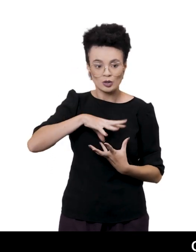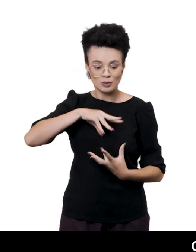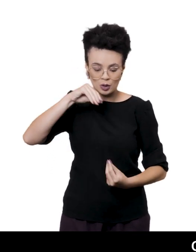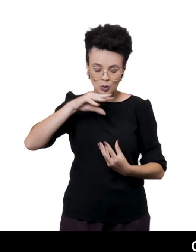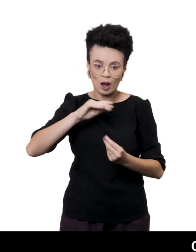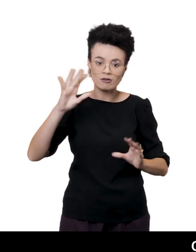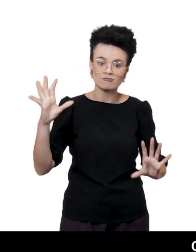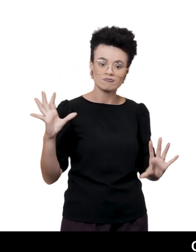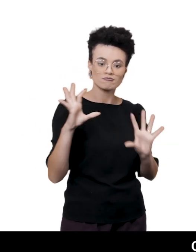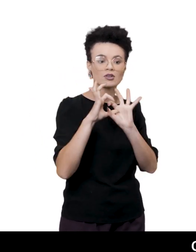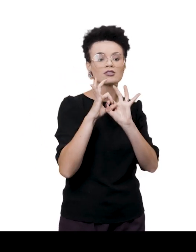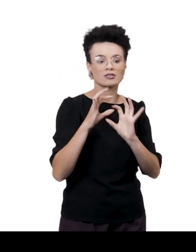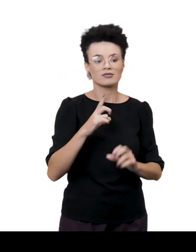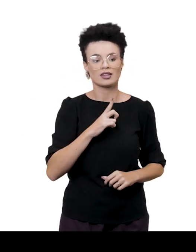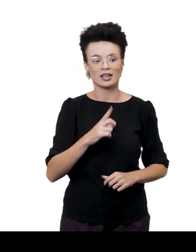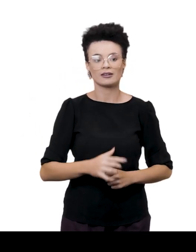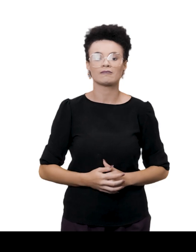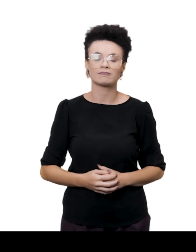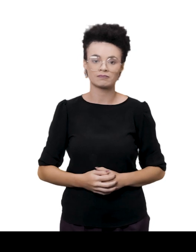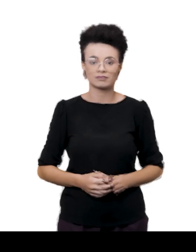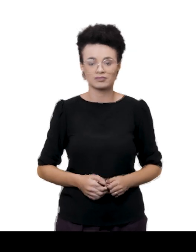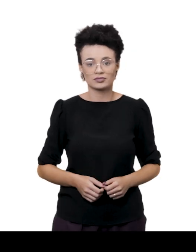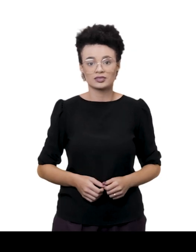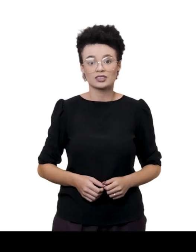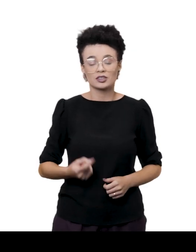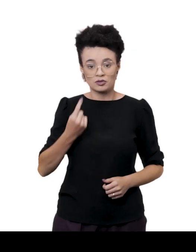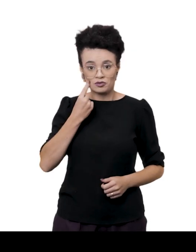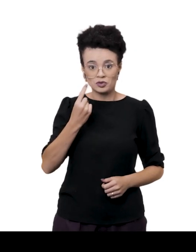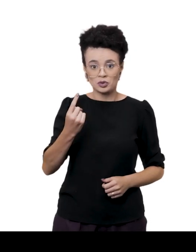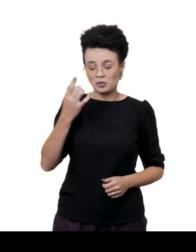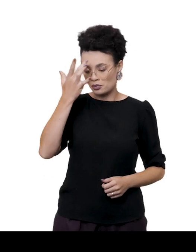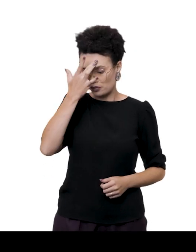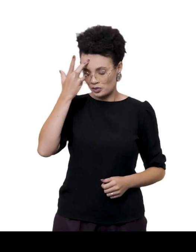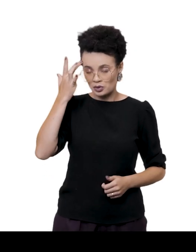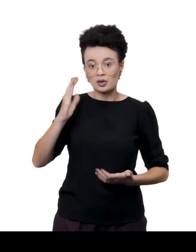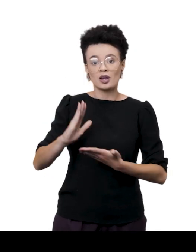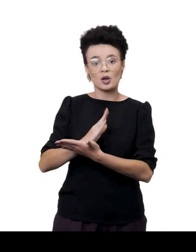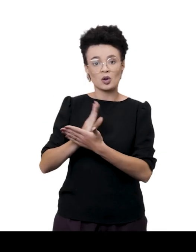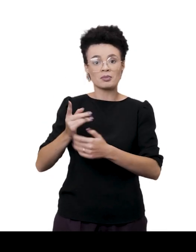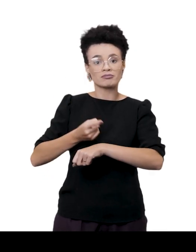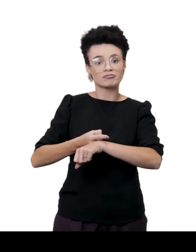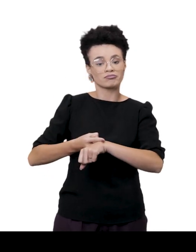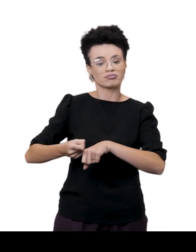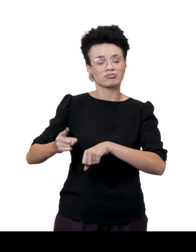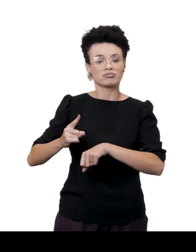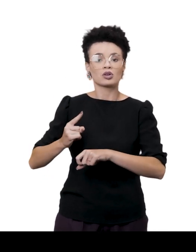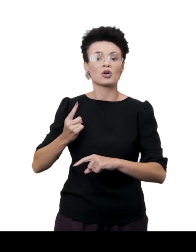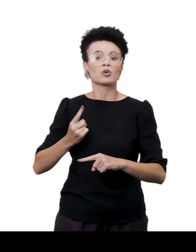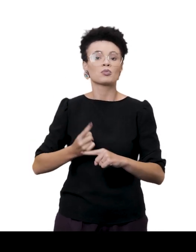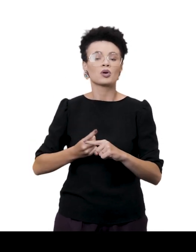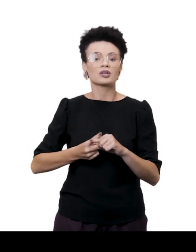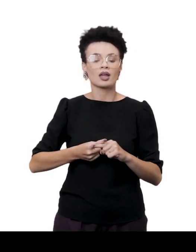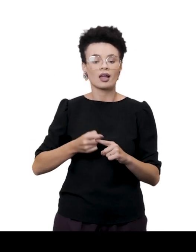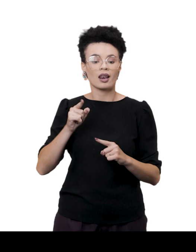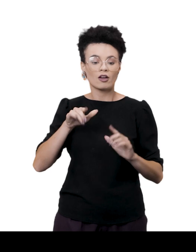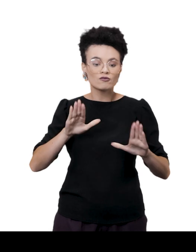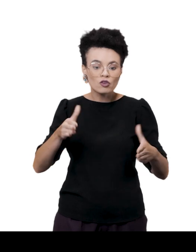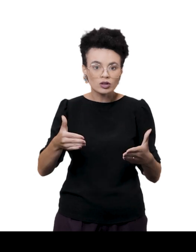conexão cultural e espiritual, e na nudez dos personagens, remetendo a uma cultura livre da moralidade